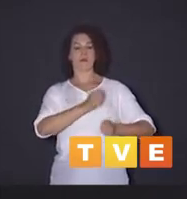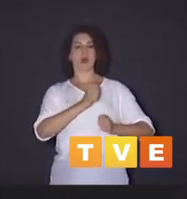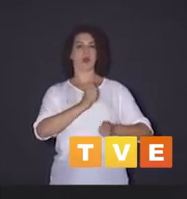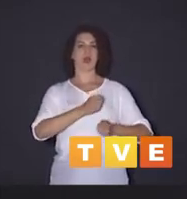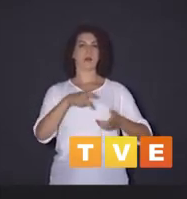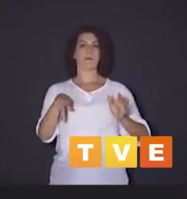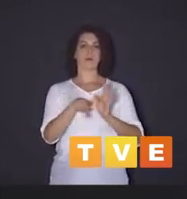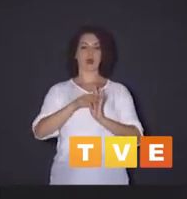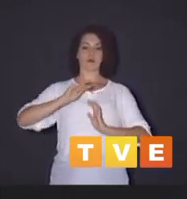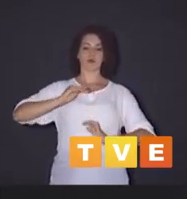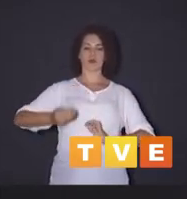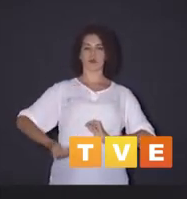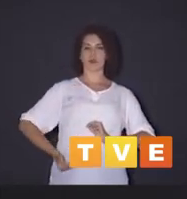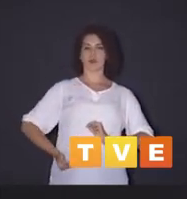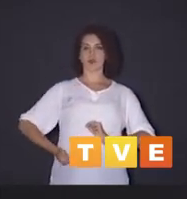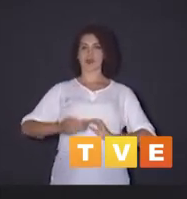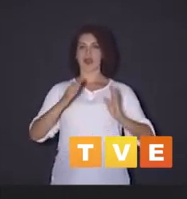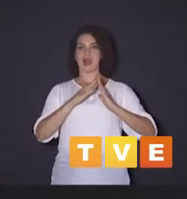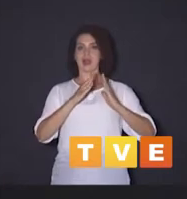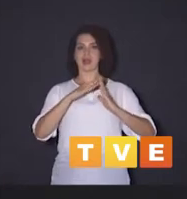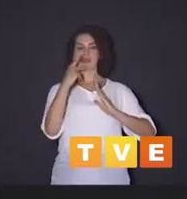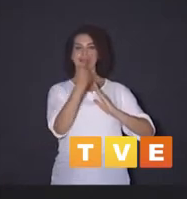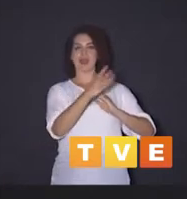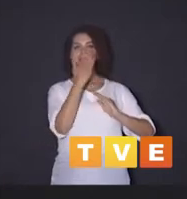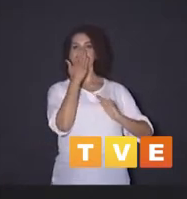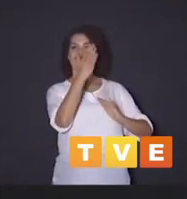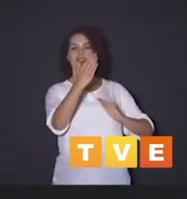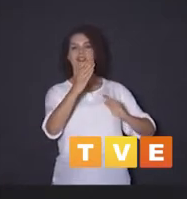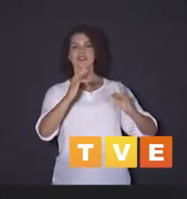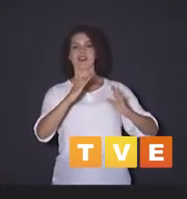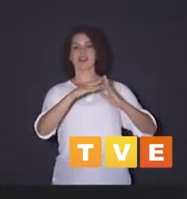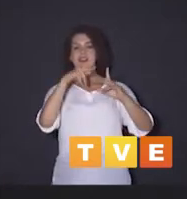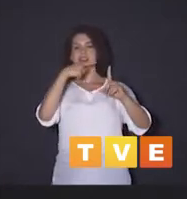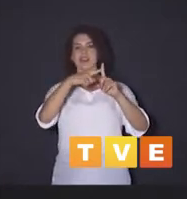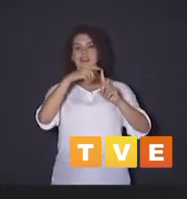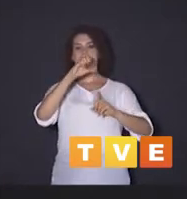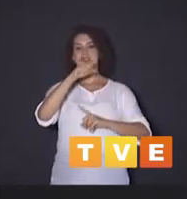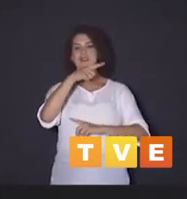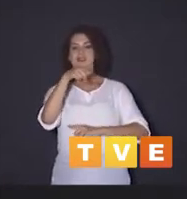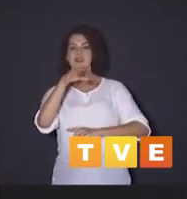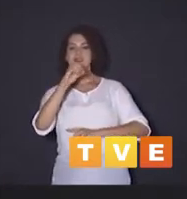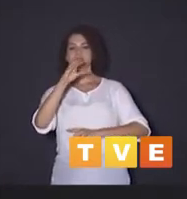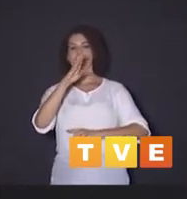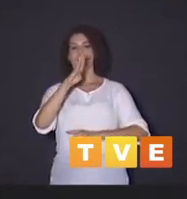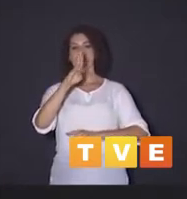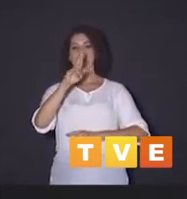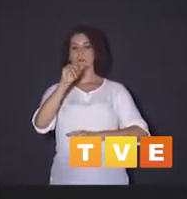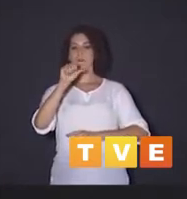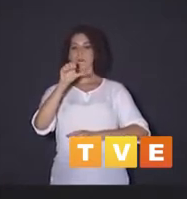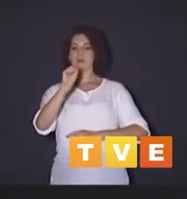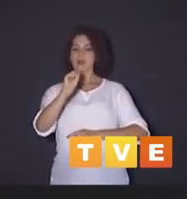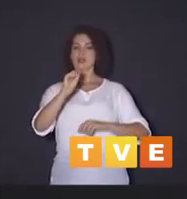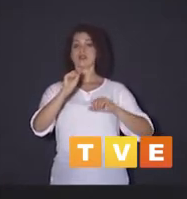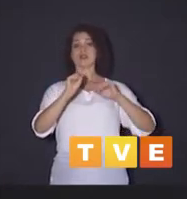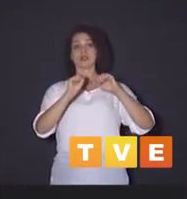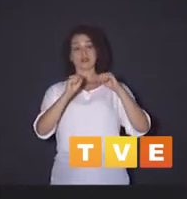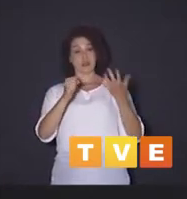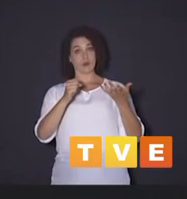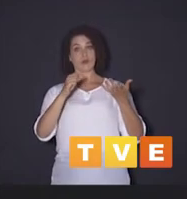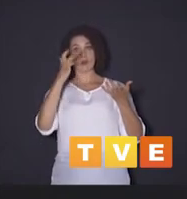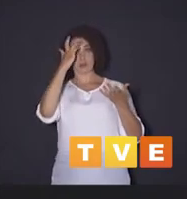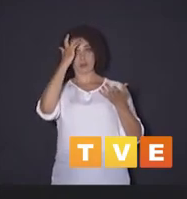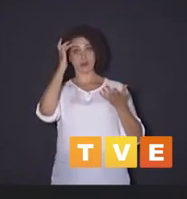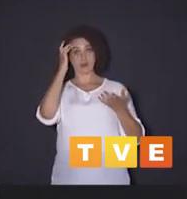casa dela fica em frente à capela sombrás ela herdou de minha bisavó então se tem alguém que pode